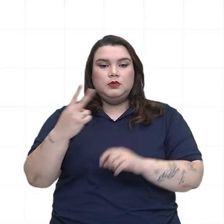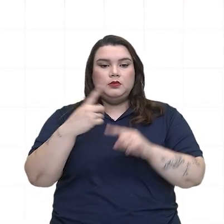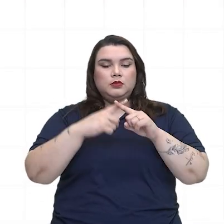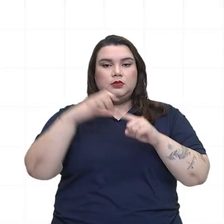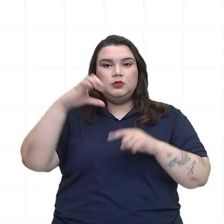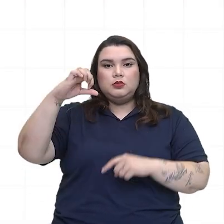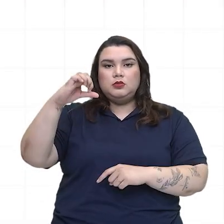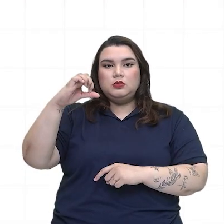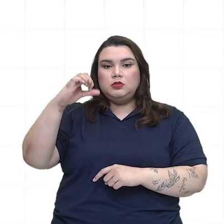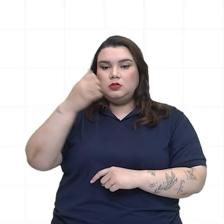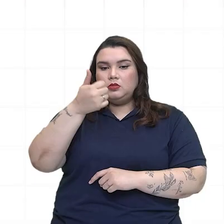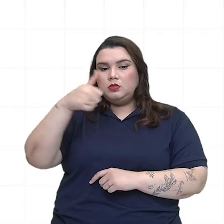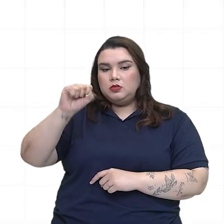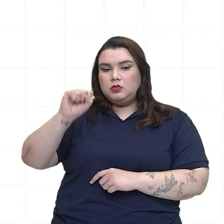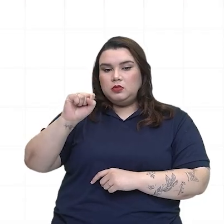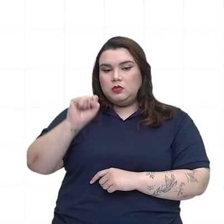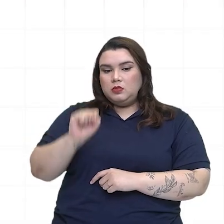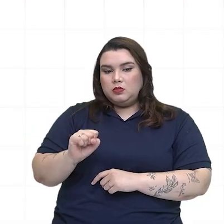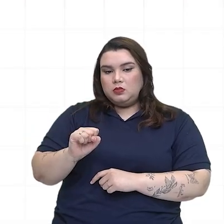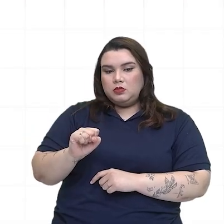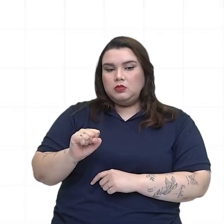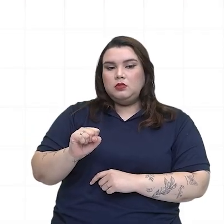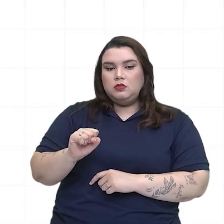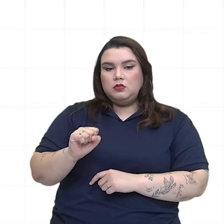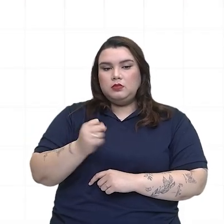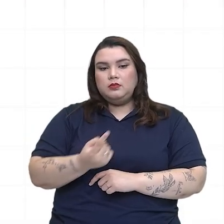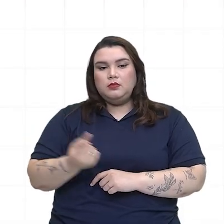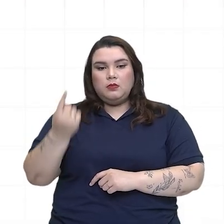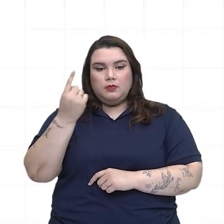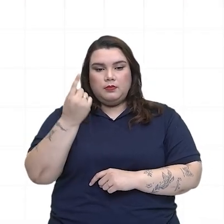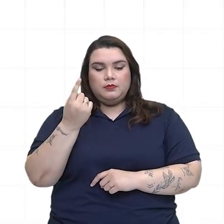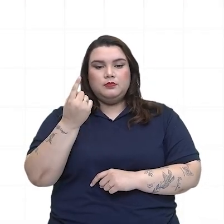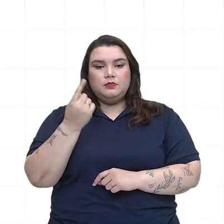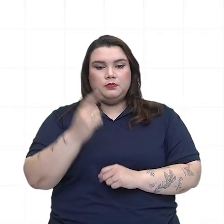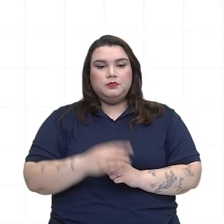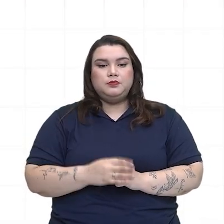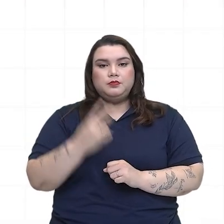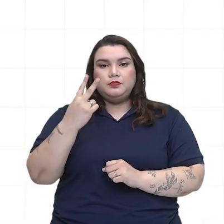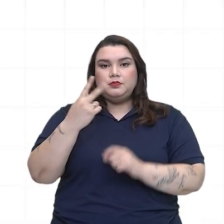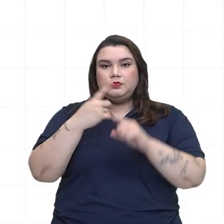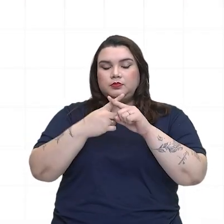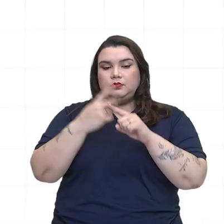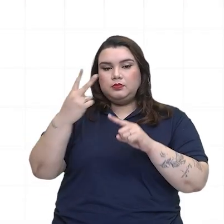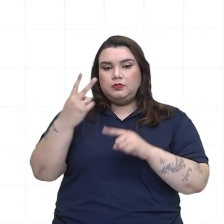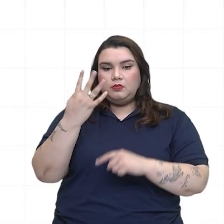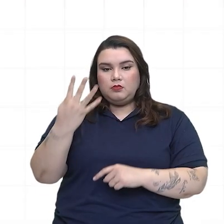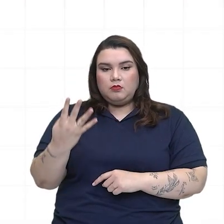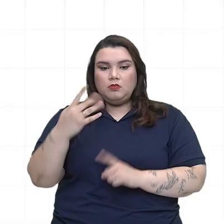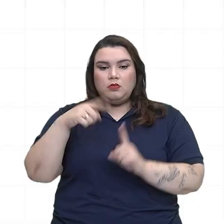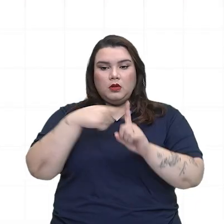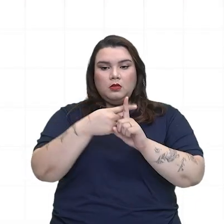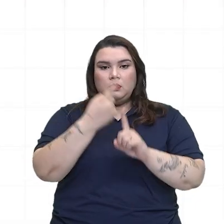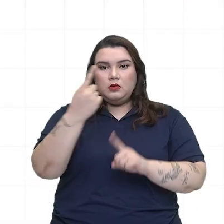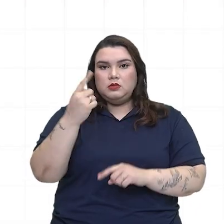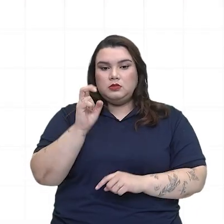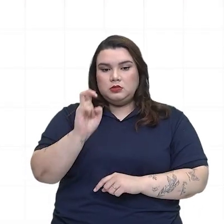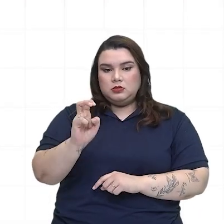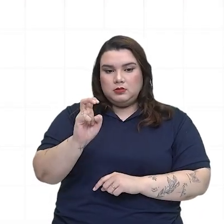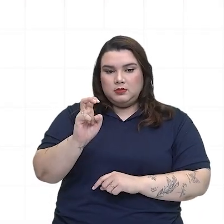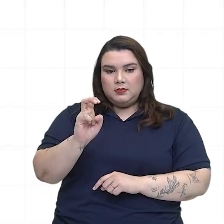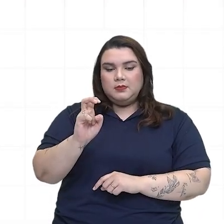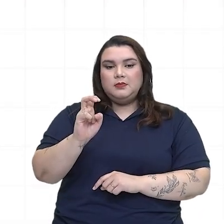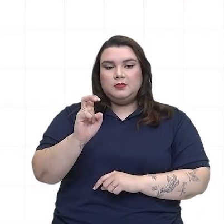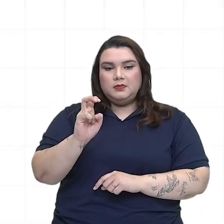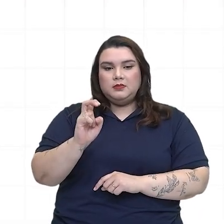9, 18. Fica 8, vai 1. 2 vezes 2, 4. Com mais 1, 5.